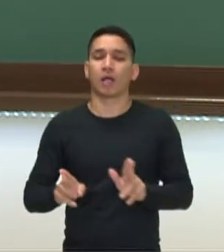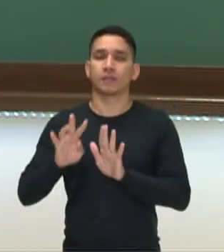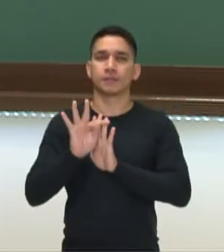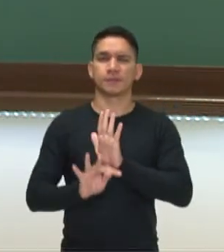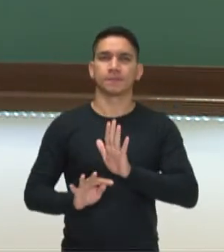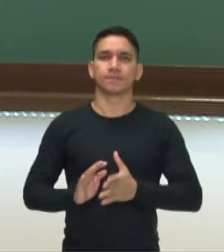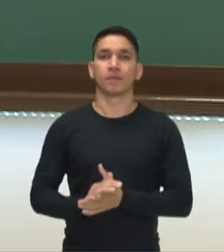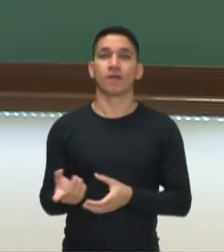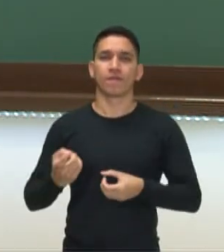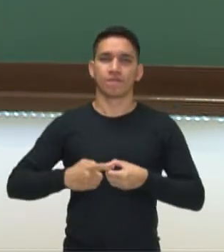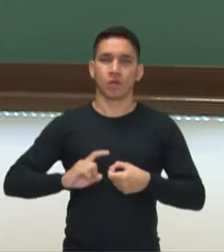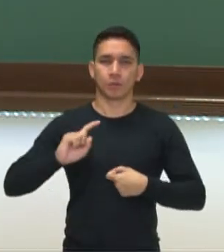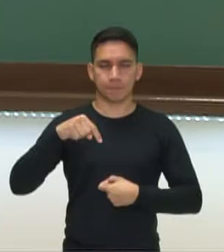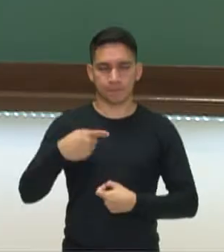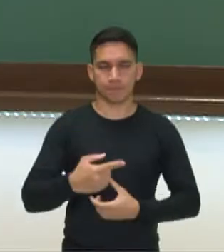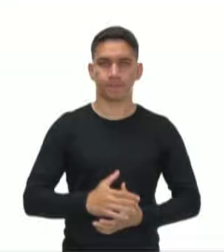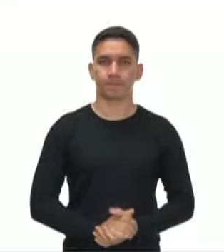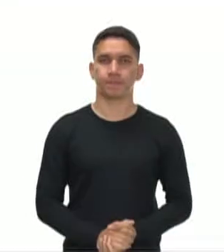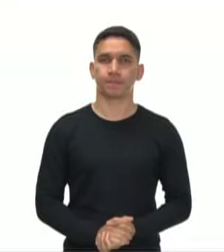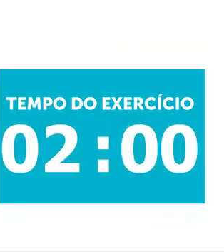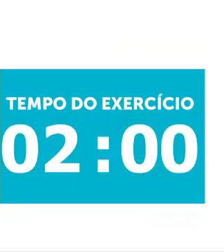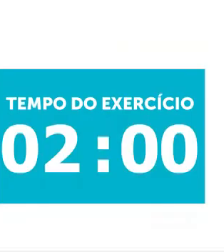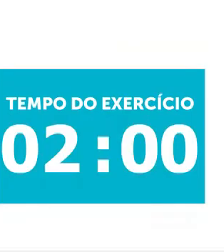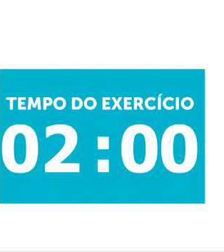aqui. Voltamos na sequência.